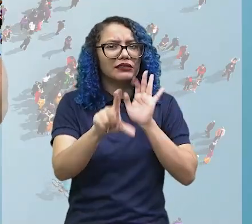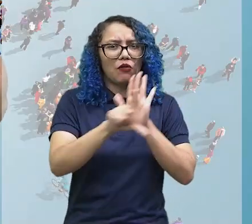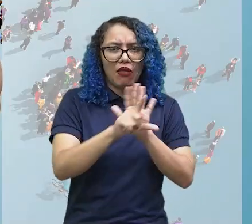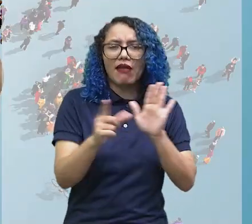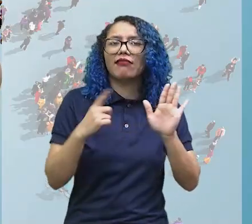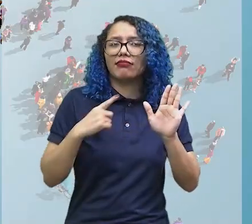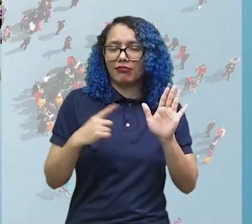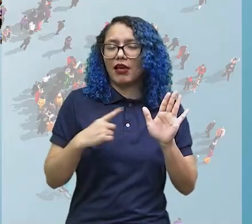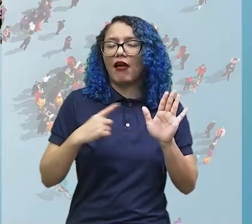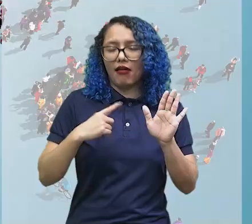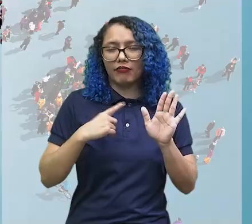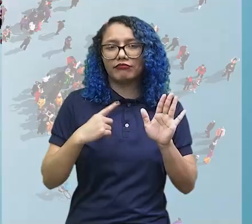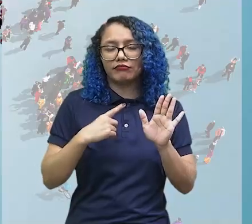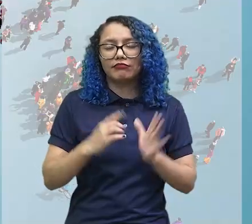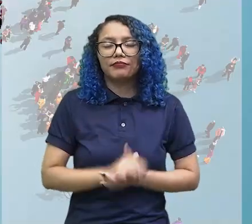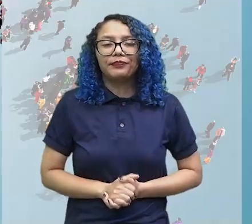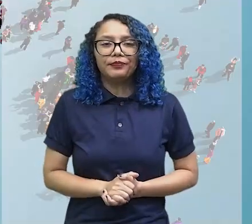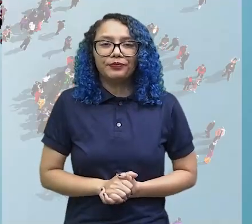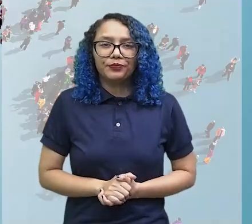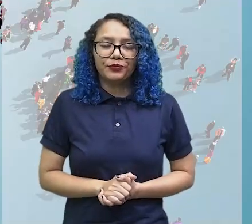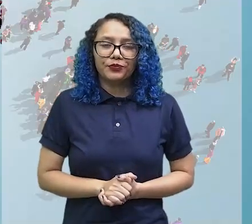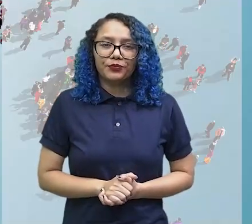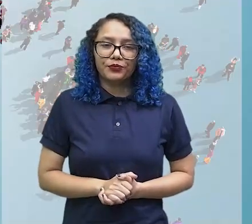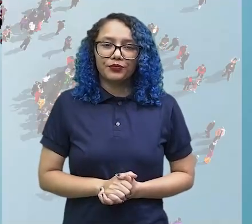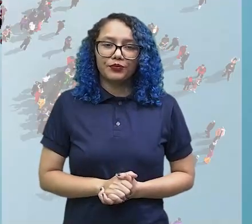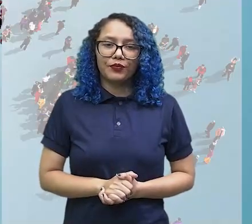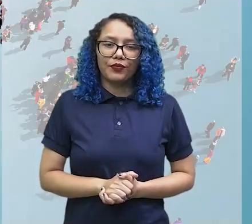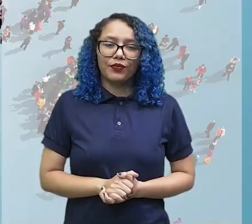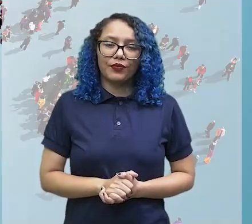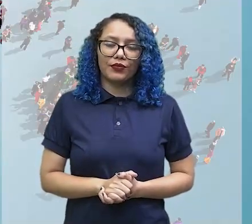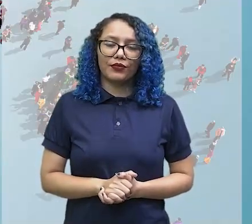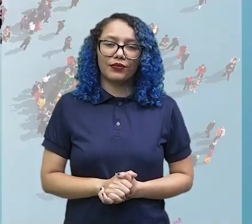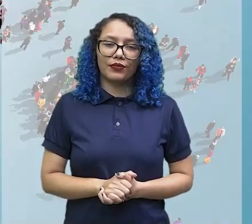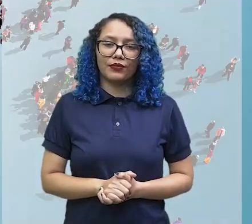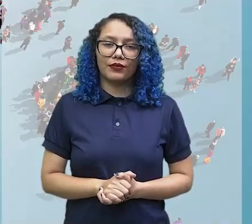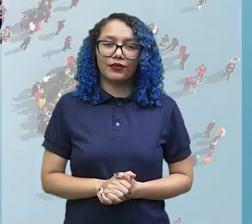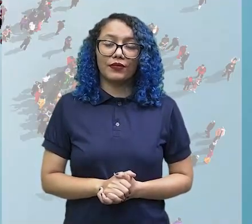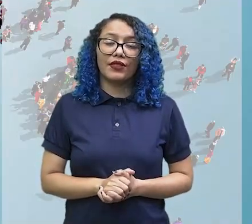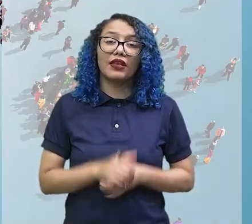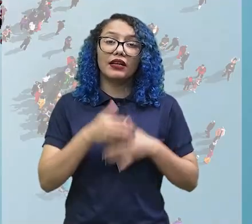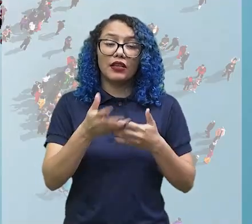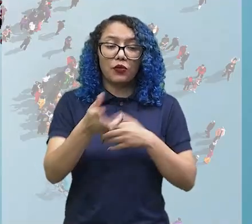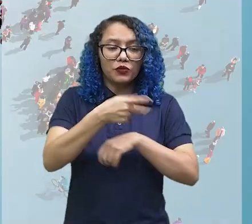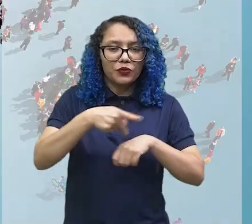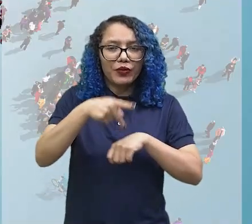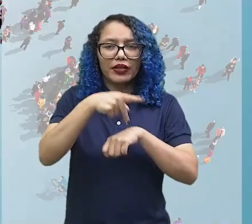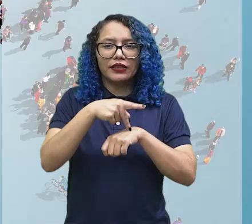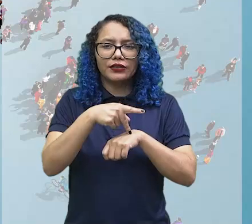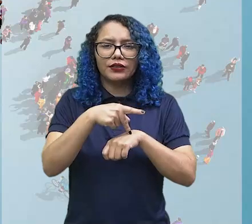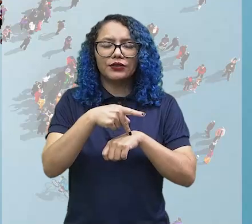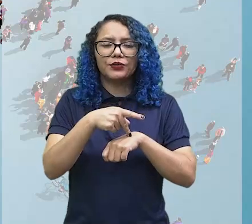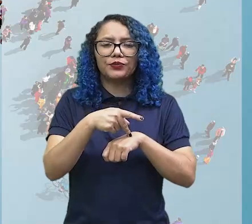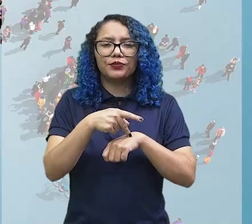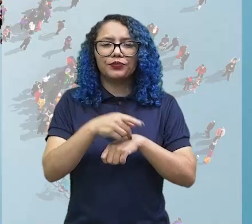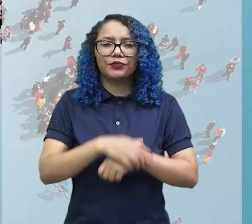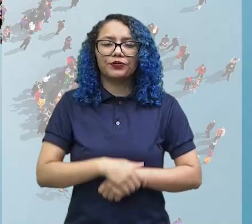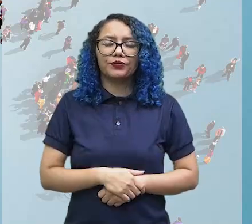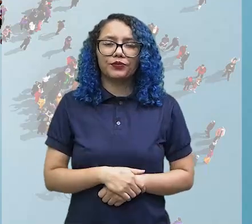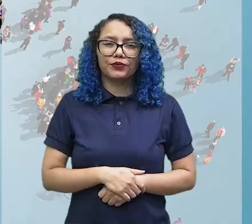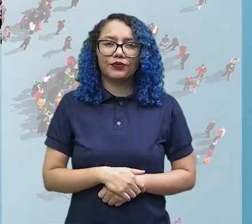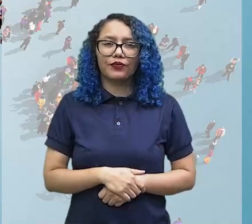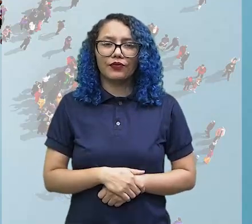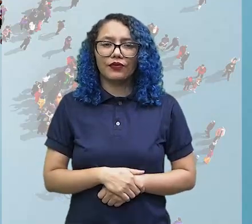tá. E isso vai fazer, gente, com que os países, né, eles comecem a ter uma